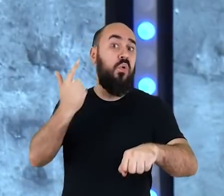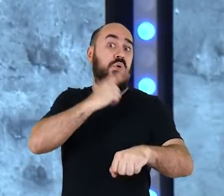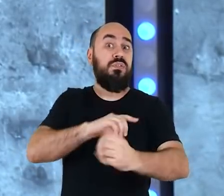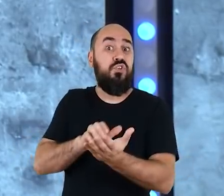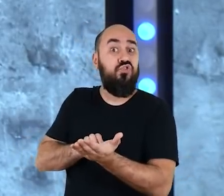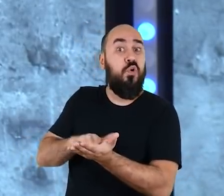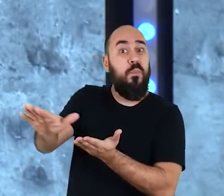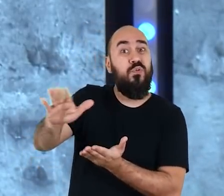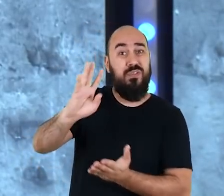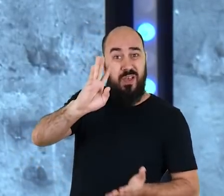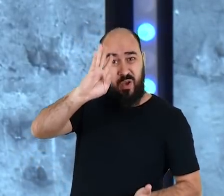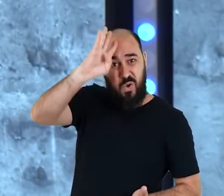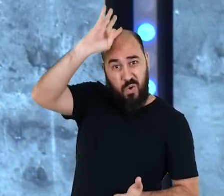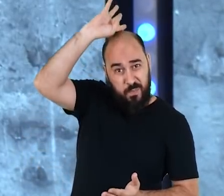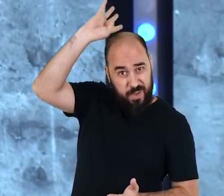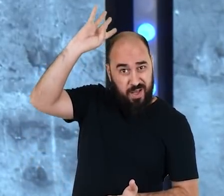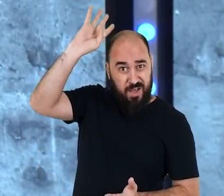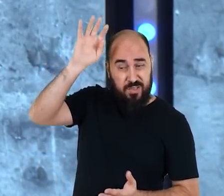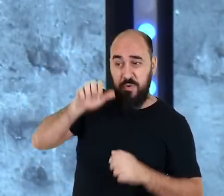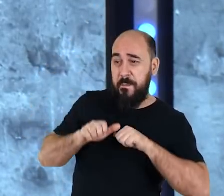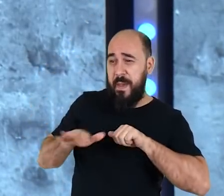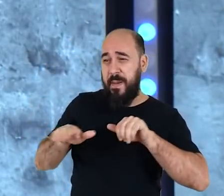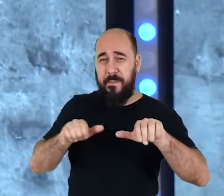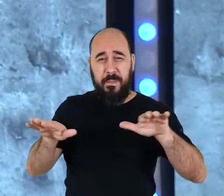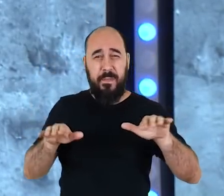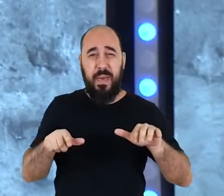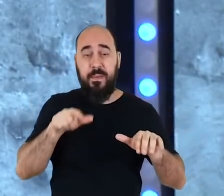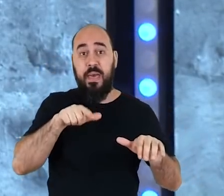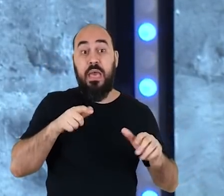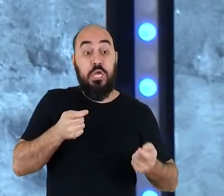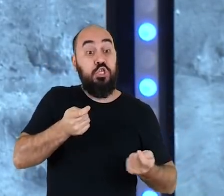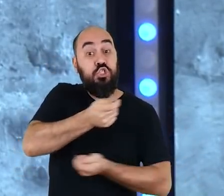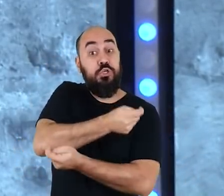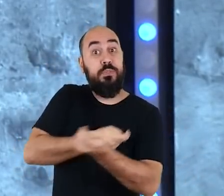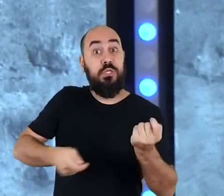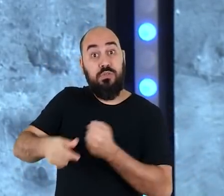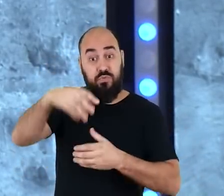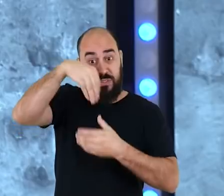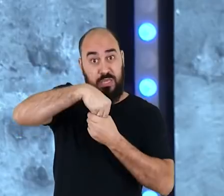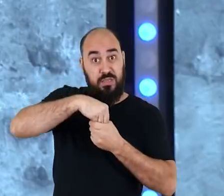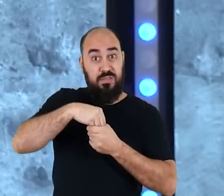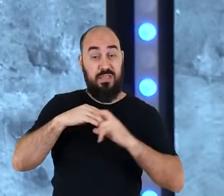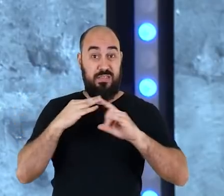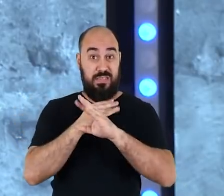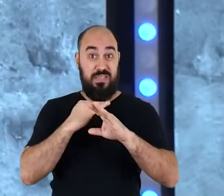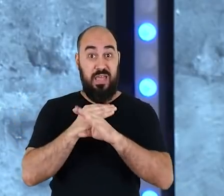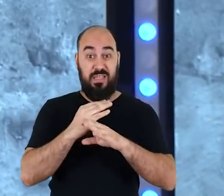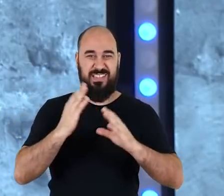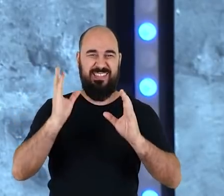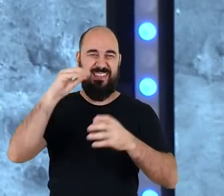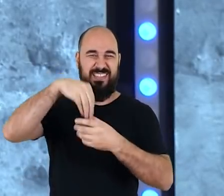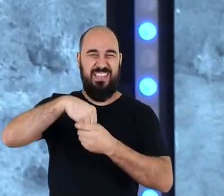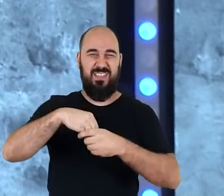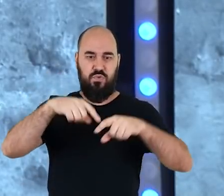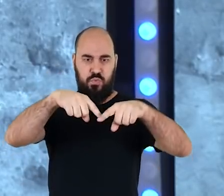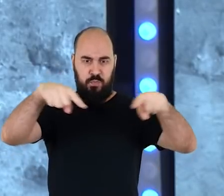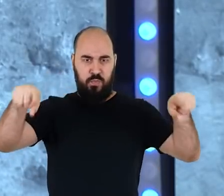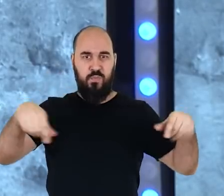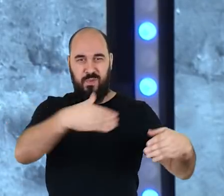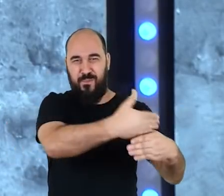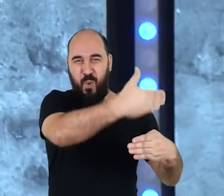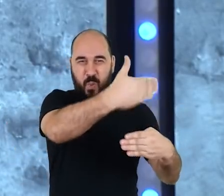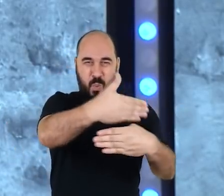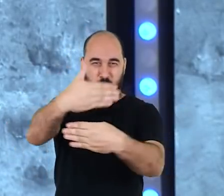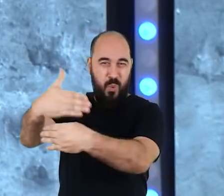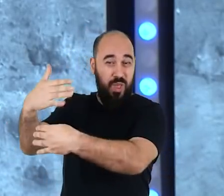conseguiram expulsar os romanos da cidade, dominaram a administração da cidade dentro dos muros, e aí cunharam as moedas,